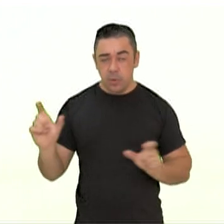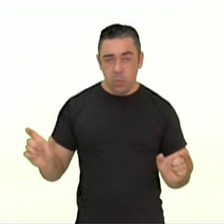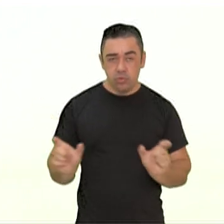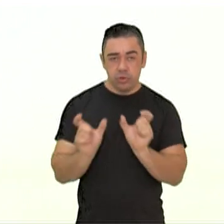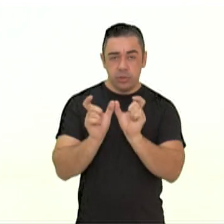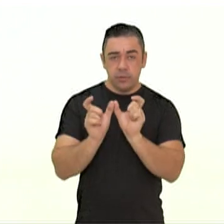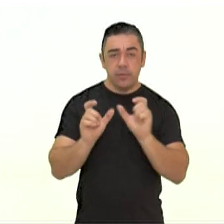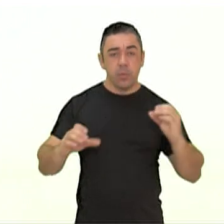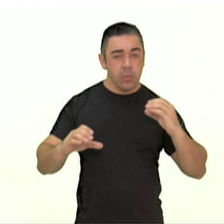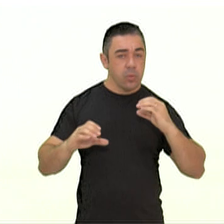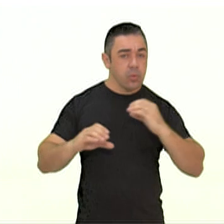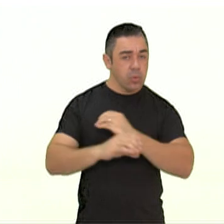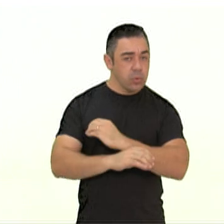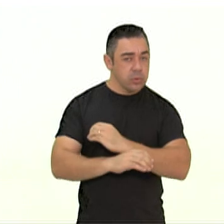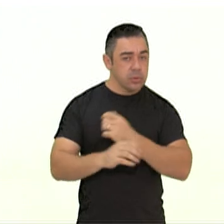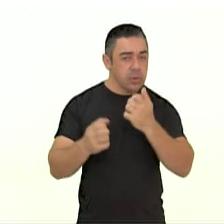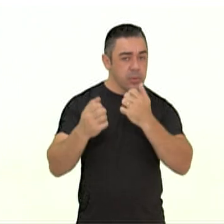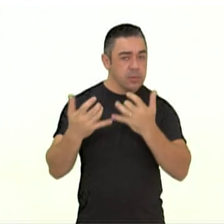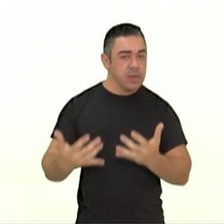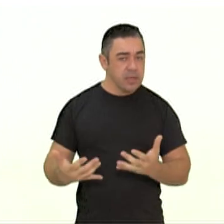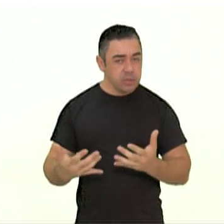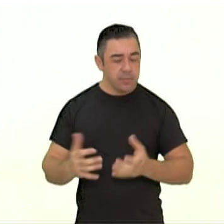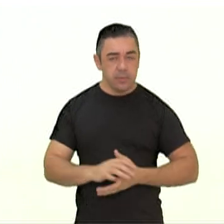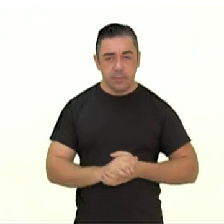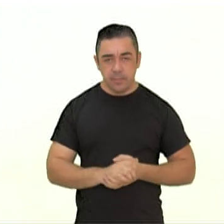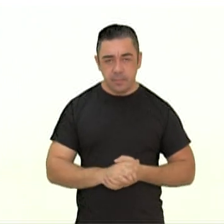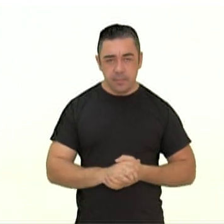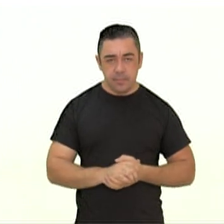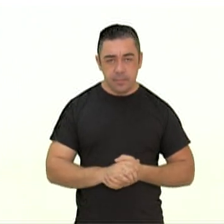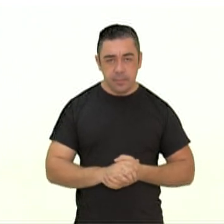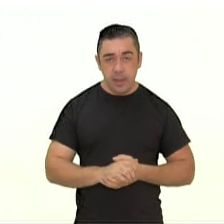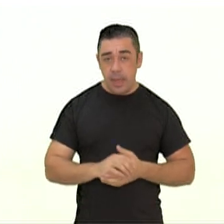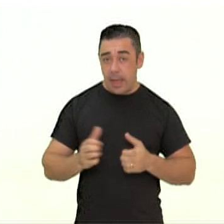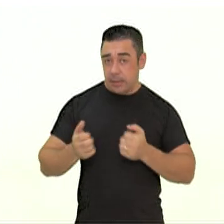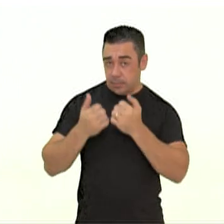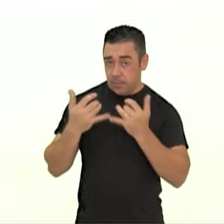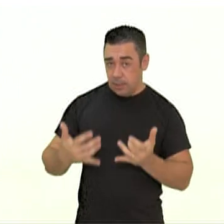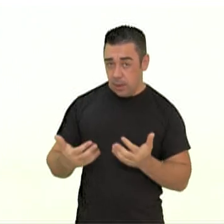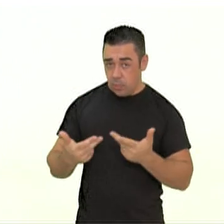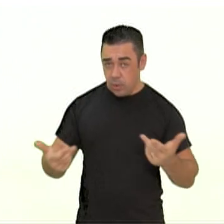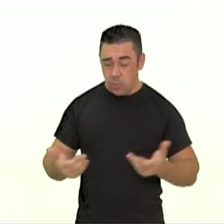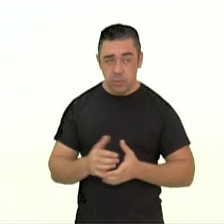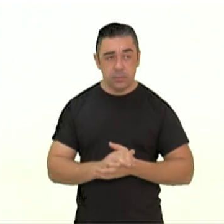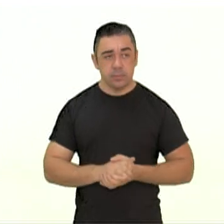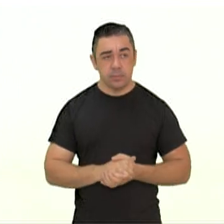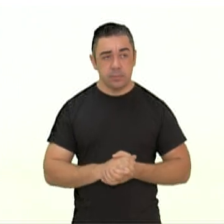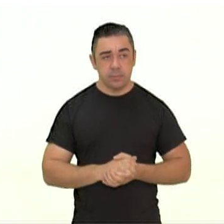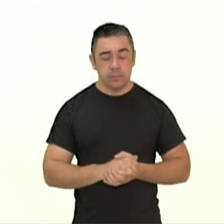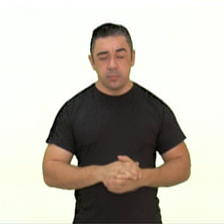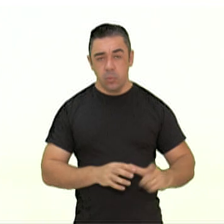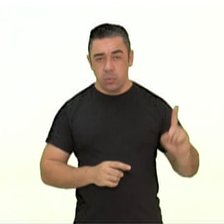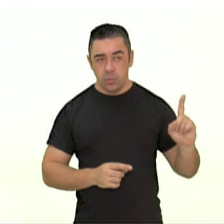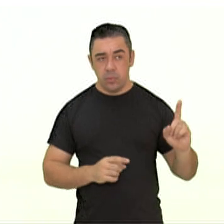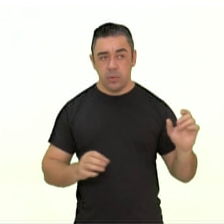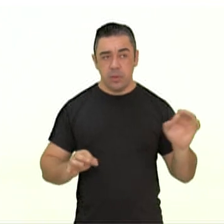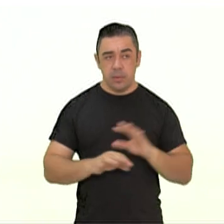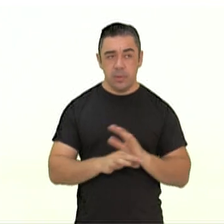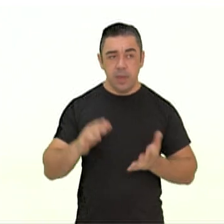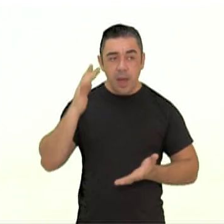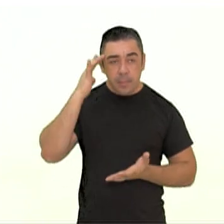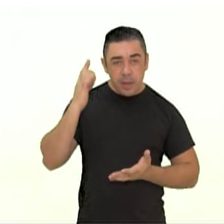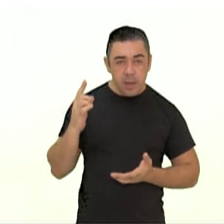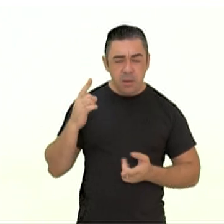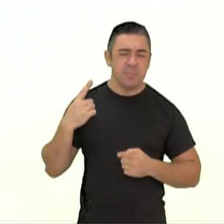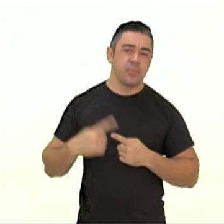conjunções coordenativas explicativas. Lembrando que explica algo. Vamos lá. Terminarei amanhã